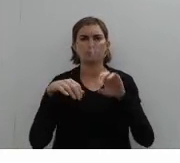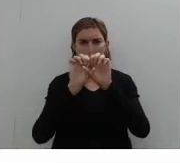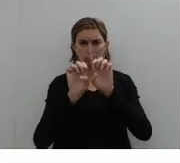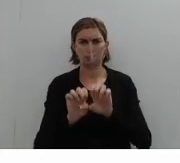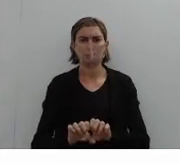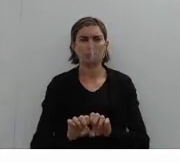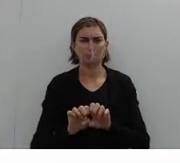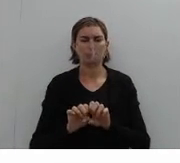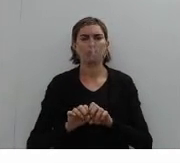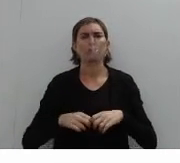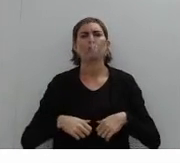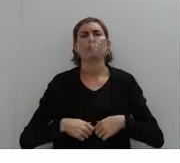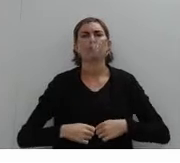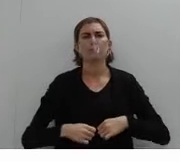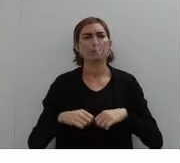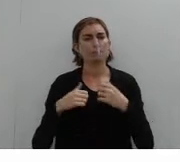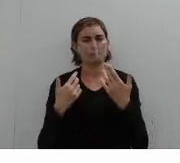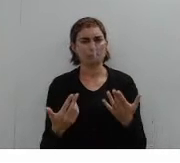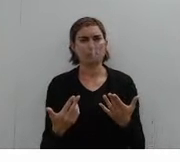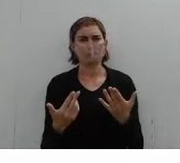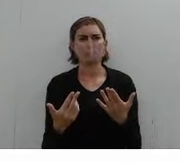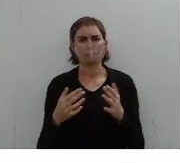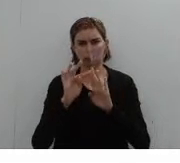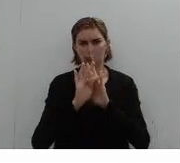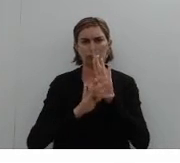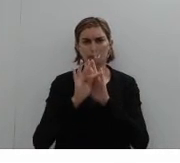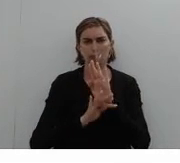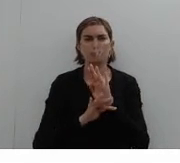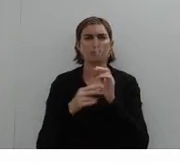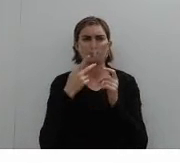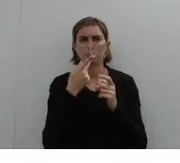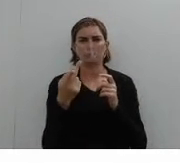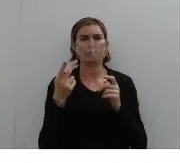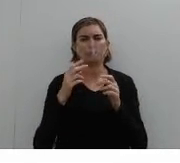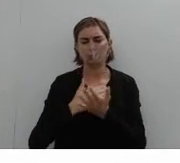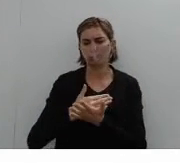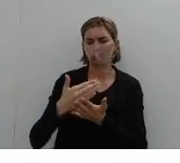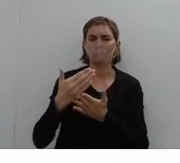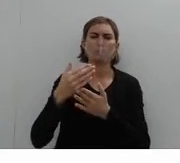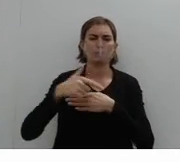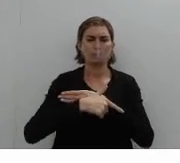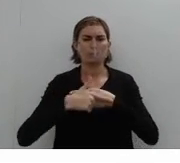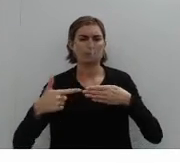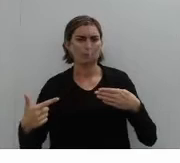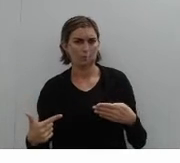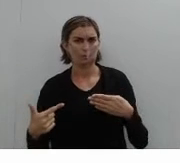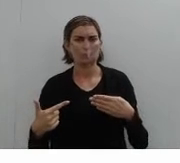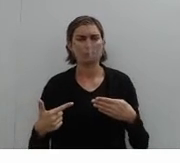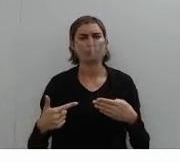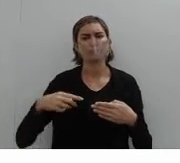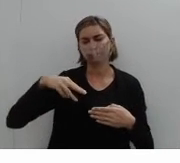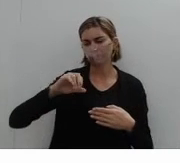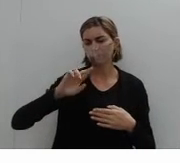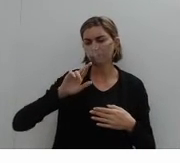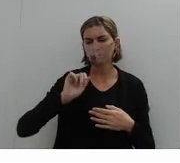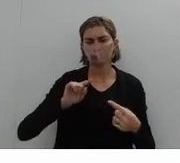aqui do slide. O texto do slide diz assim: a origem da moral. A origem da moral